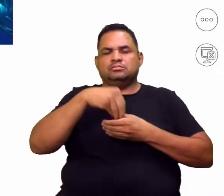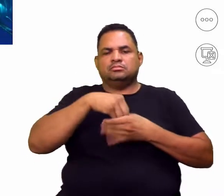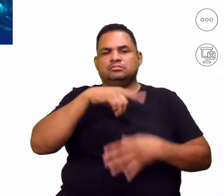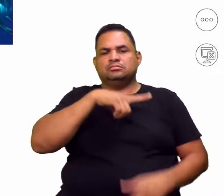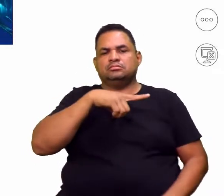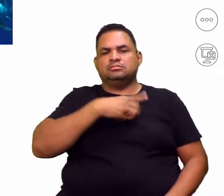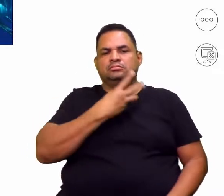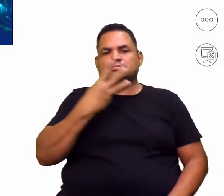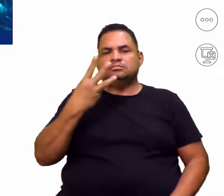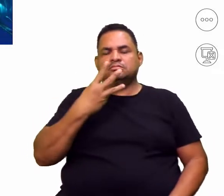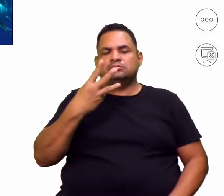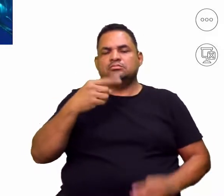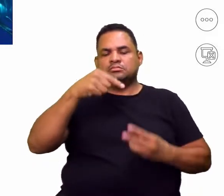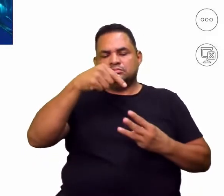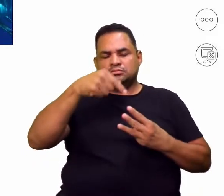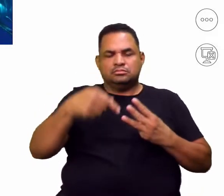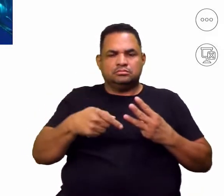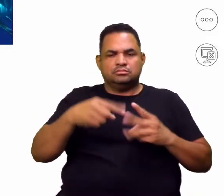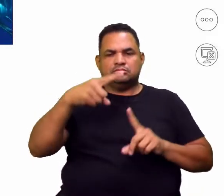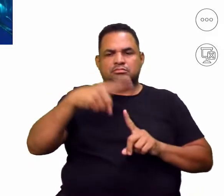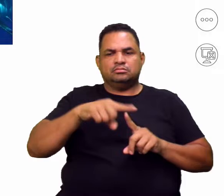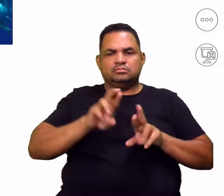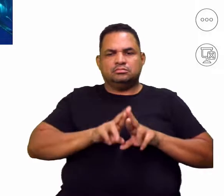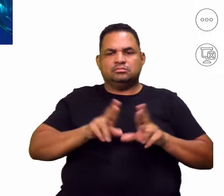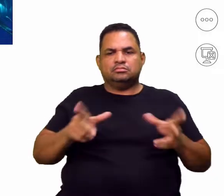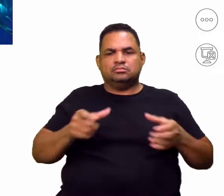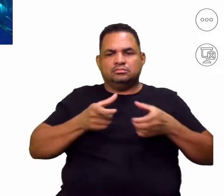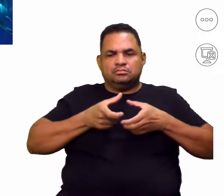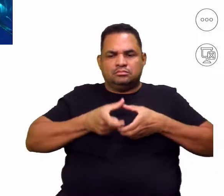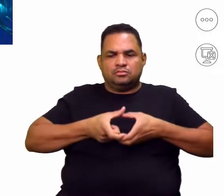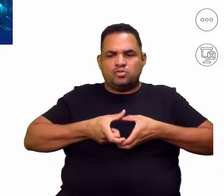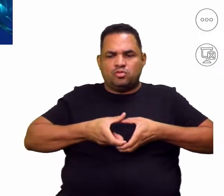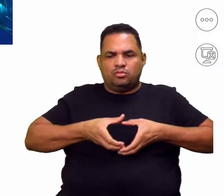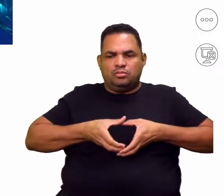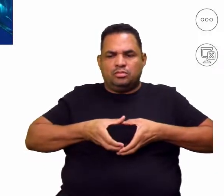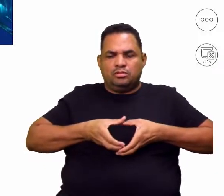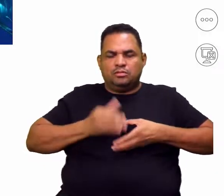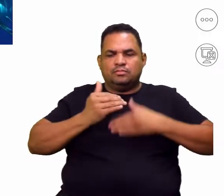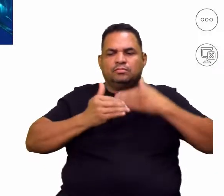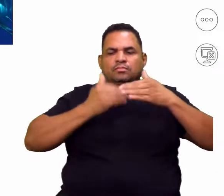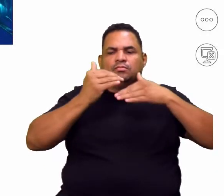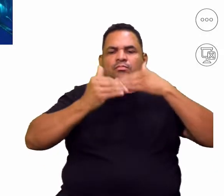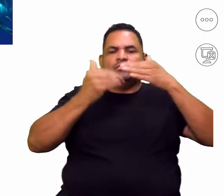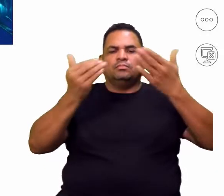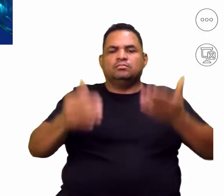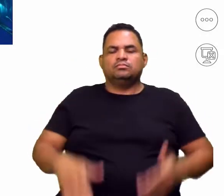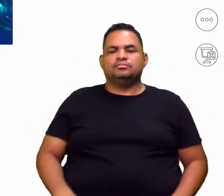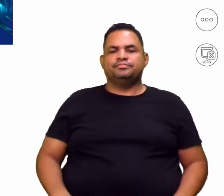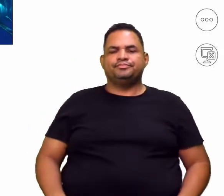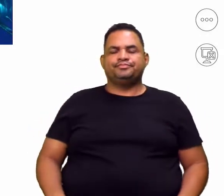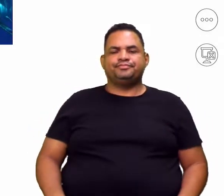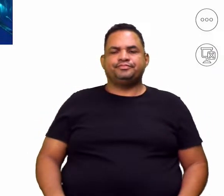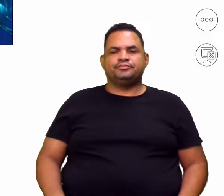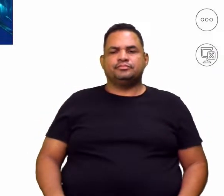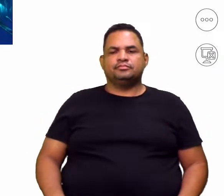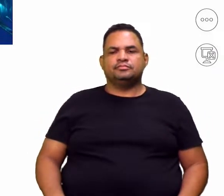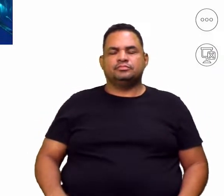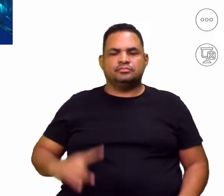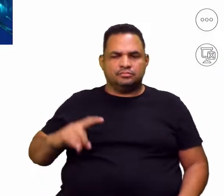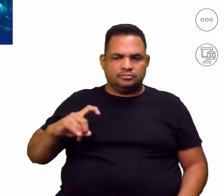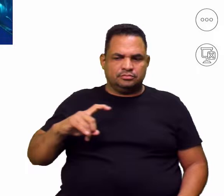existem 3 formas diferentes do embrião se desenvolver. Ok, esse espermatozoide